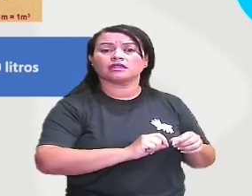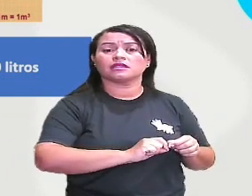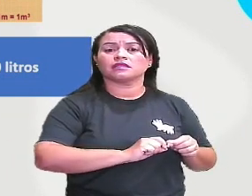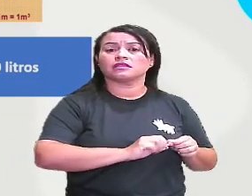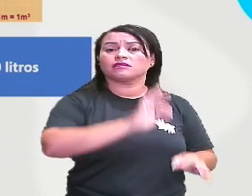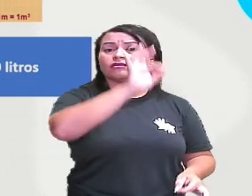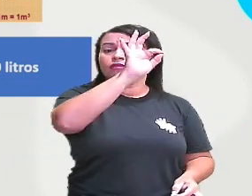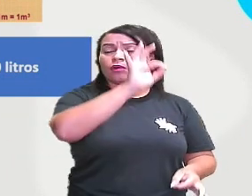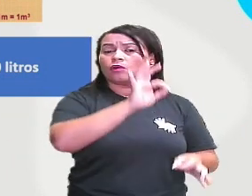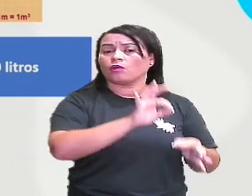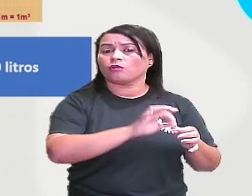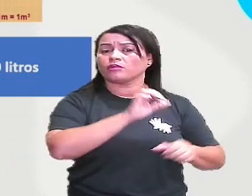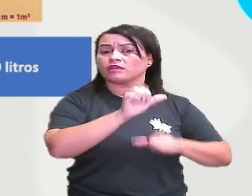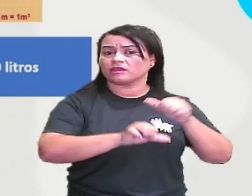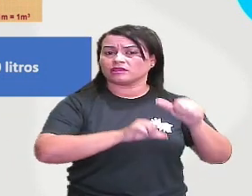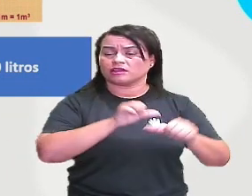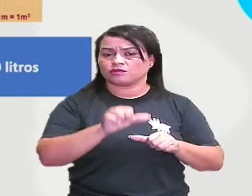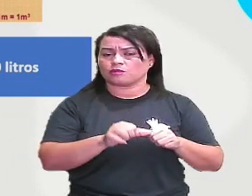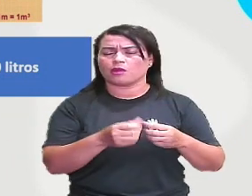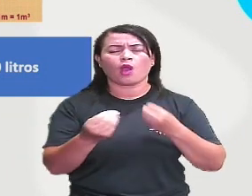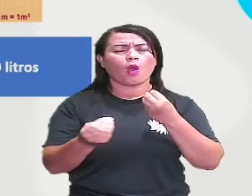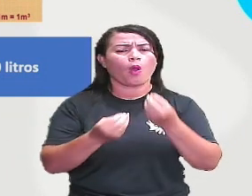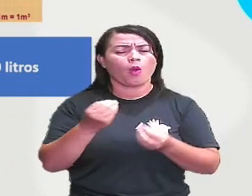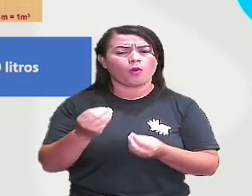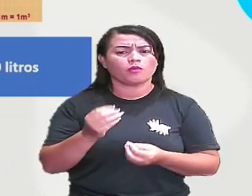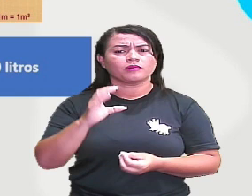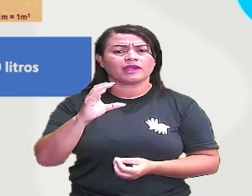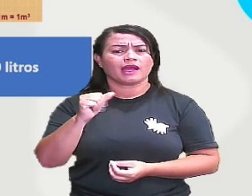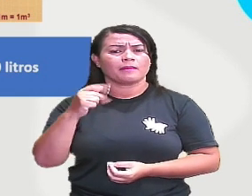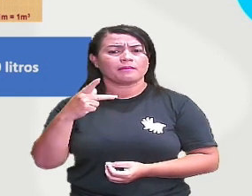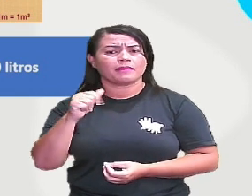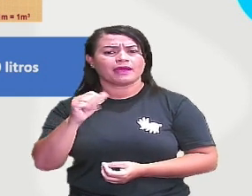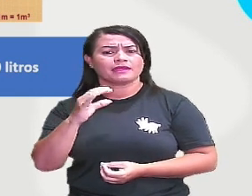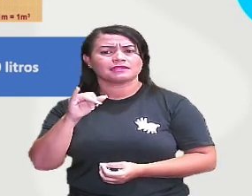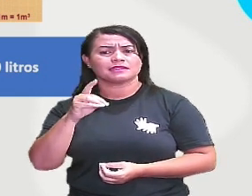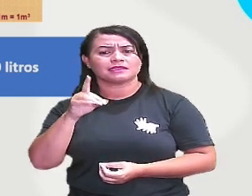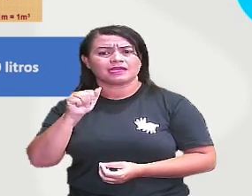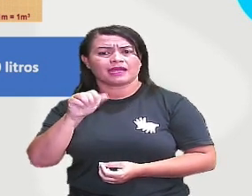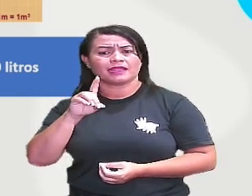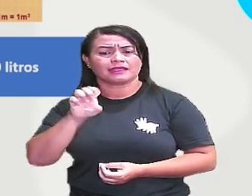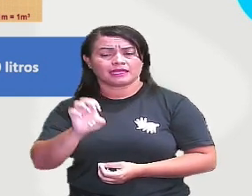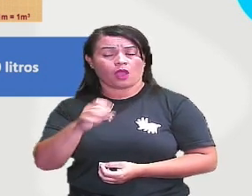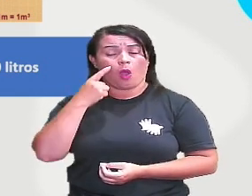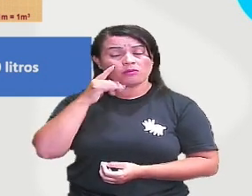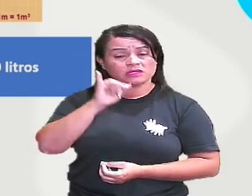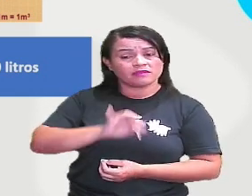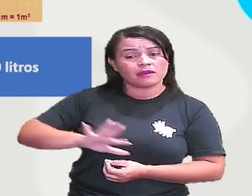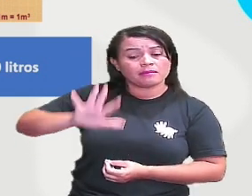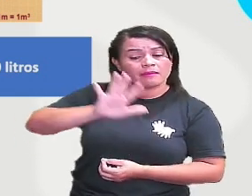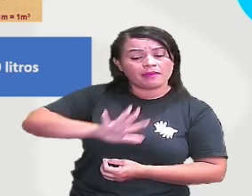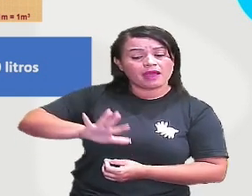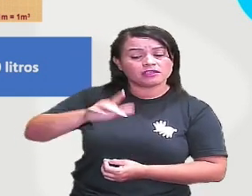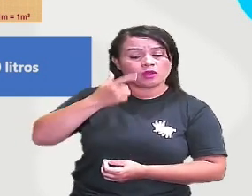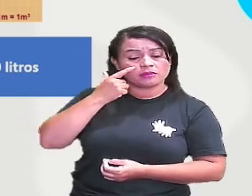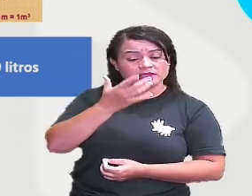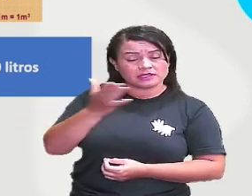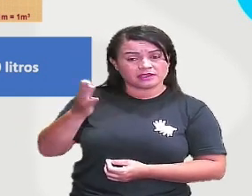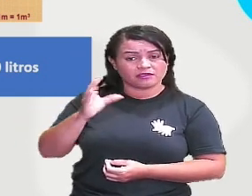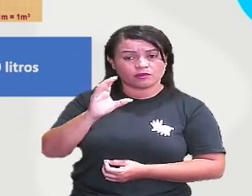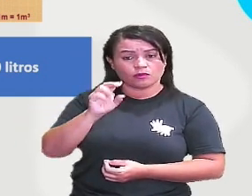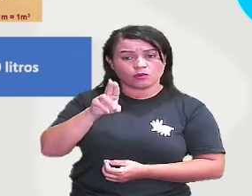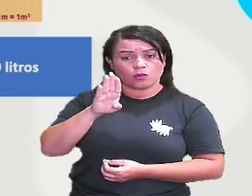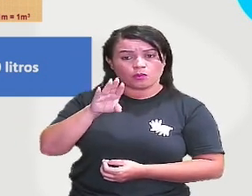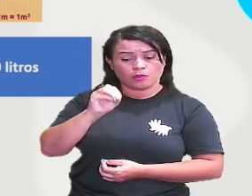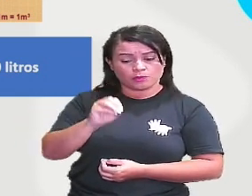de capacidade. Então se liga nisso. Ó. Aqui eu tenho nessa imagem um cubo, ele dá a referência aqui de um